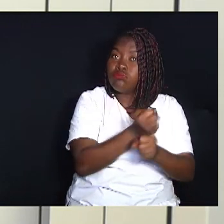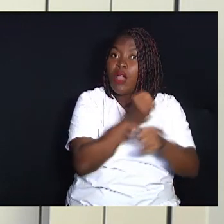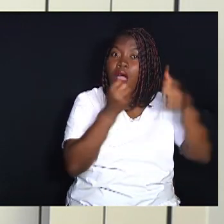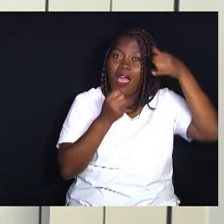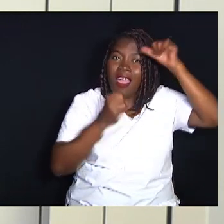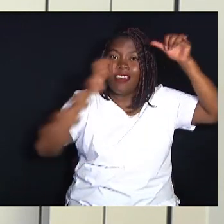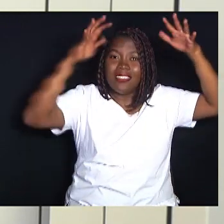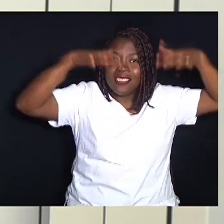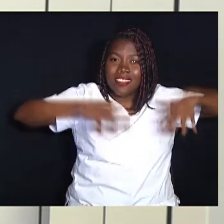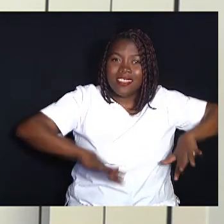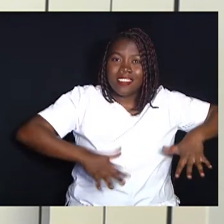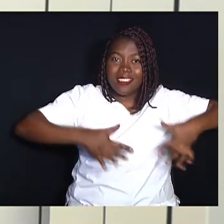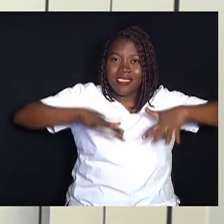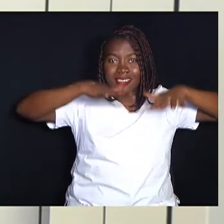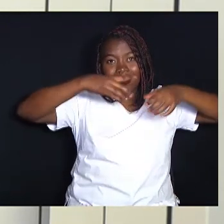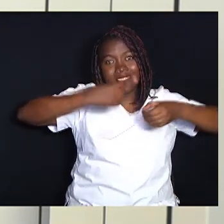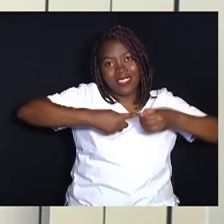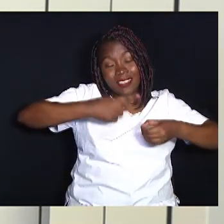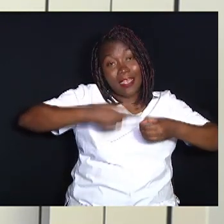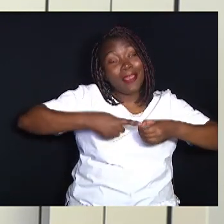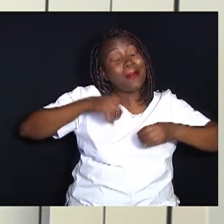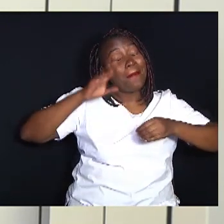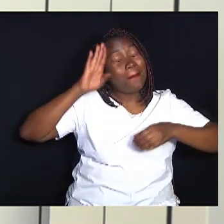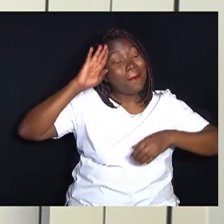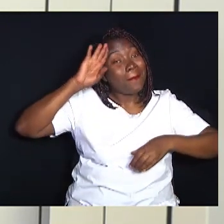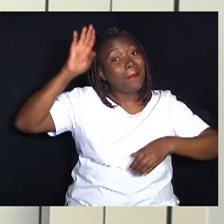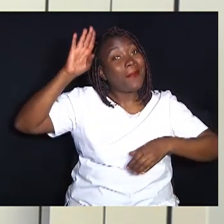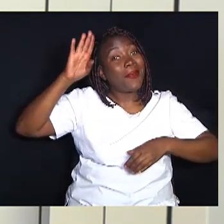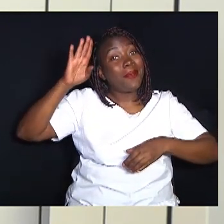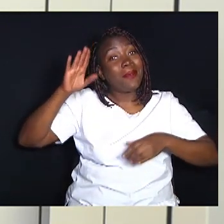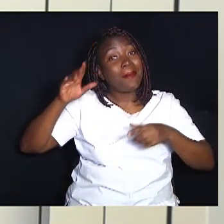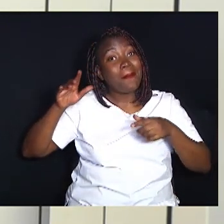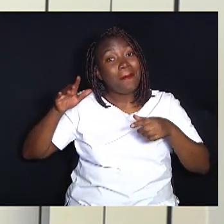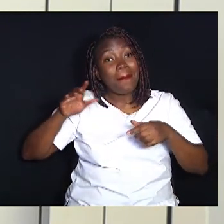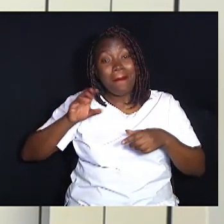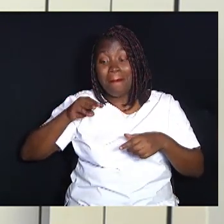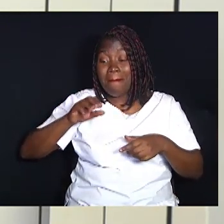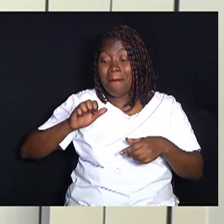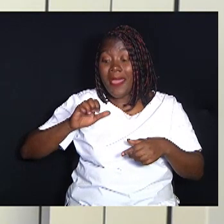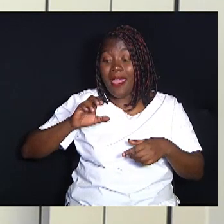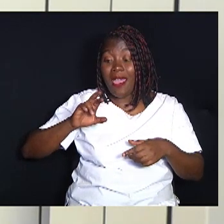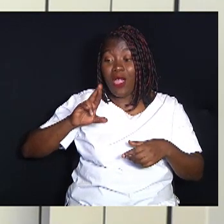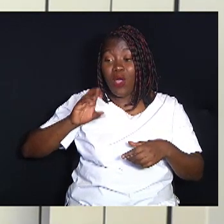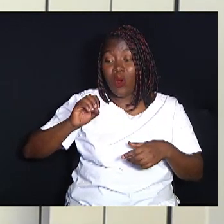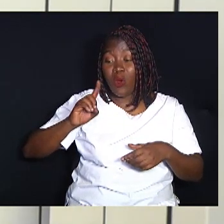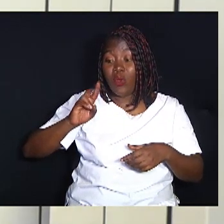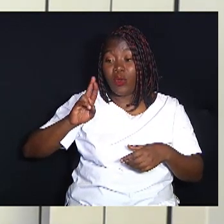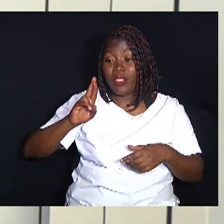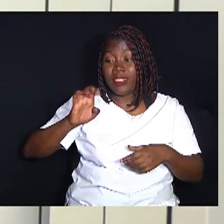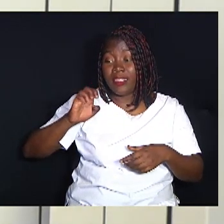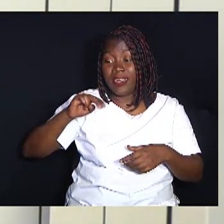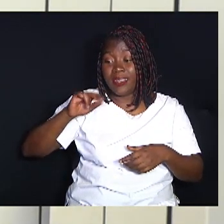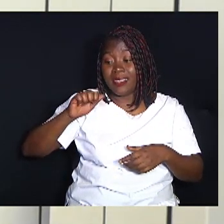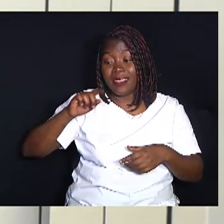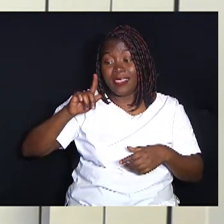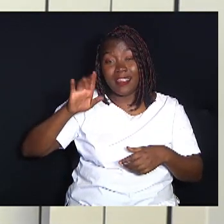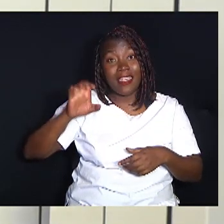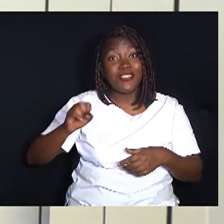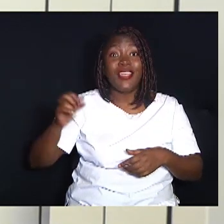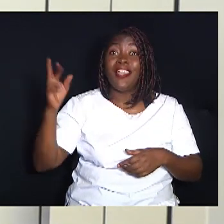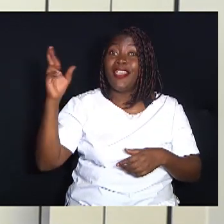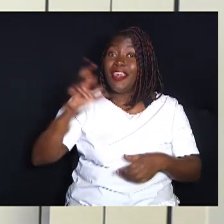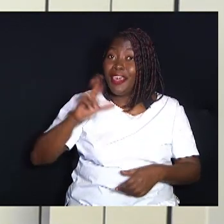na cidade, em especial de macrodrenagem e também recuperação